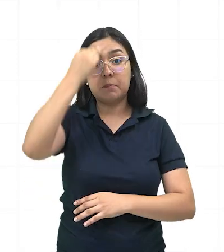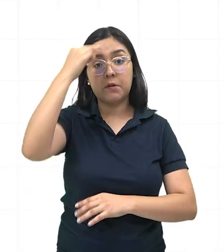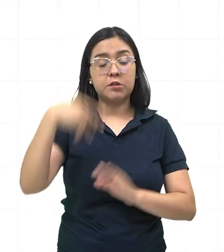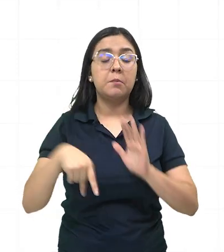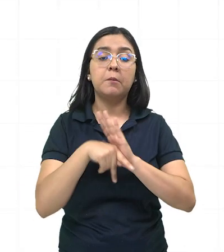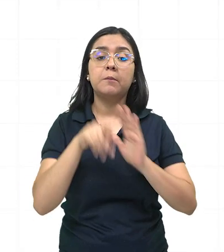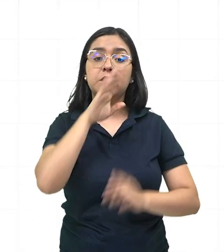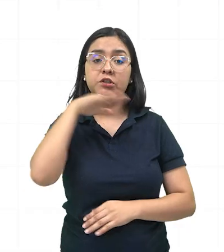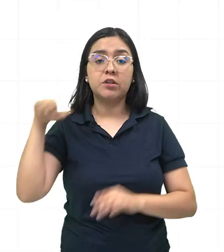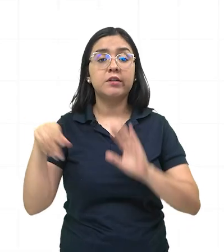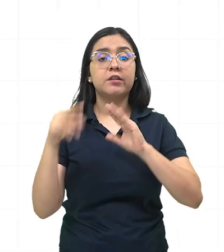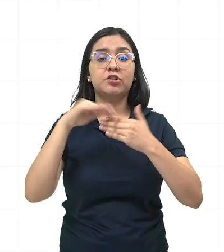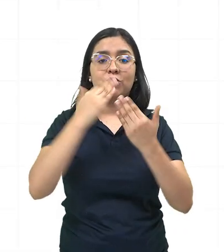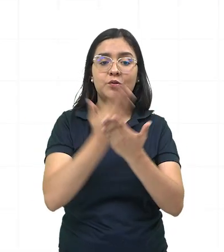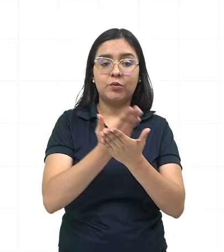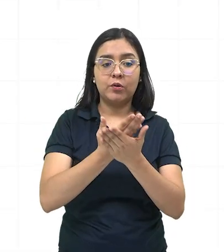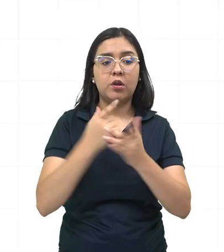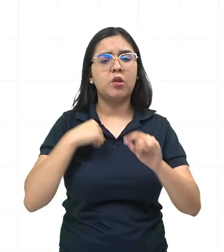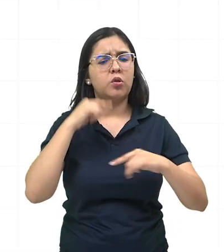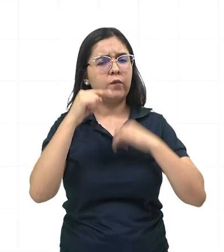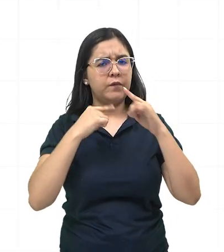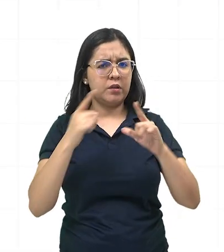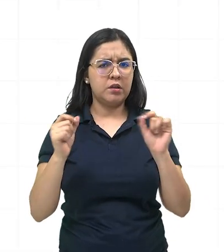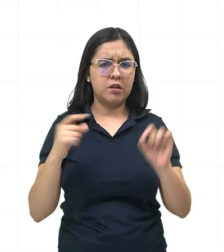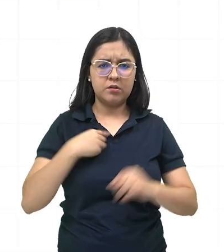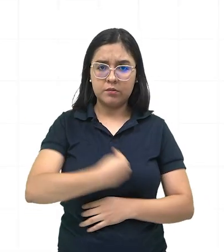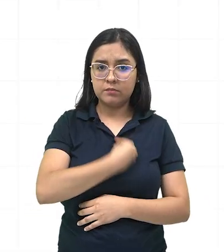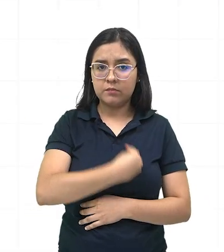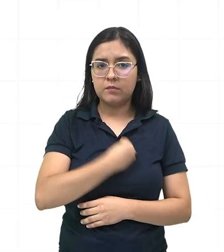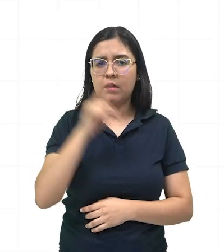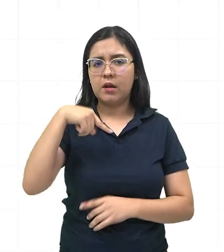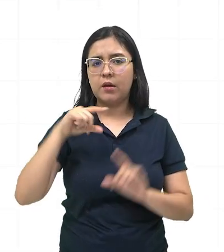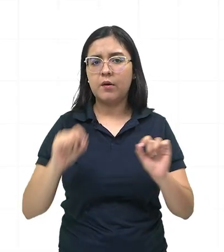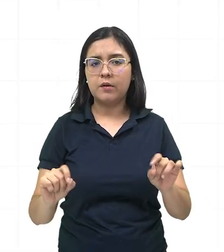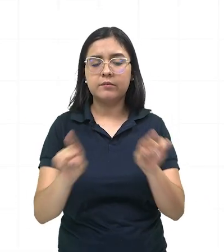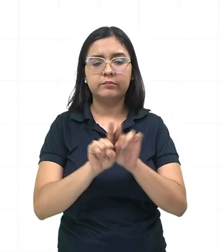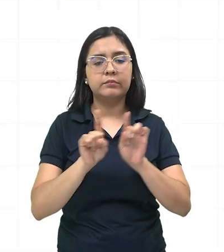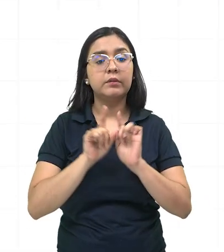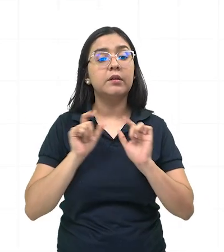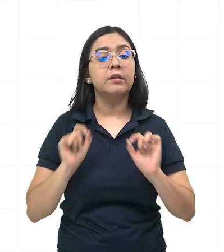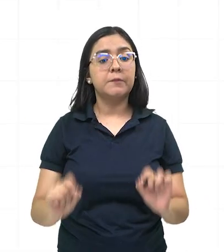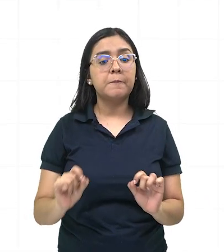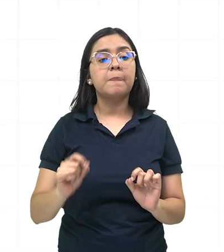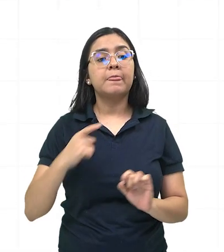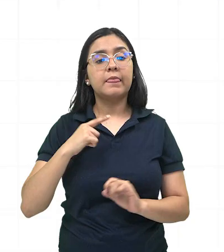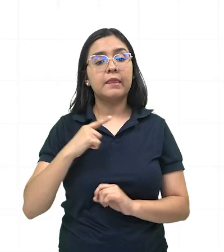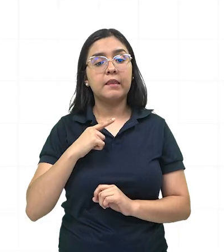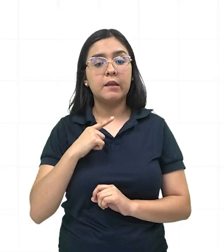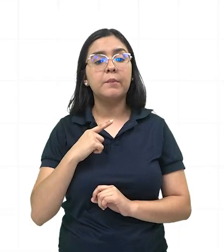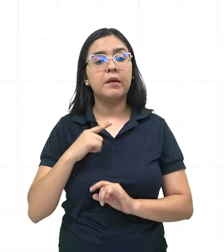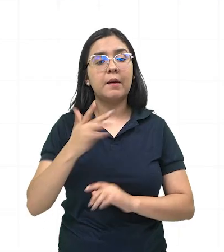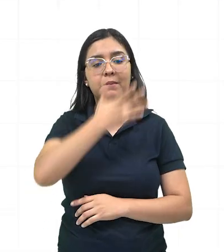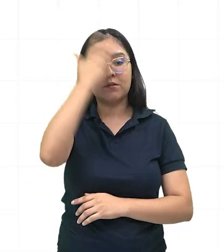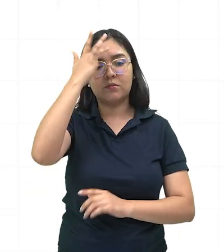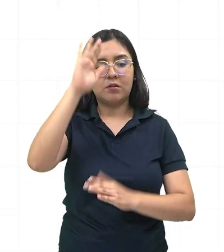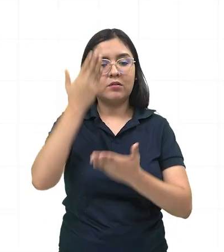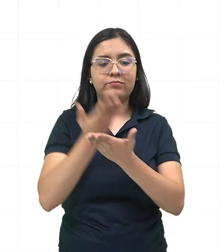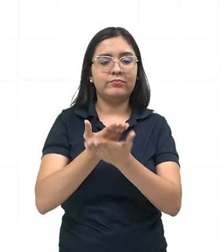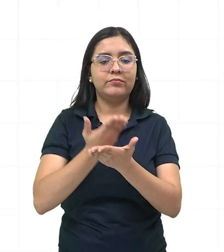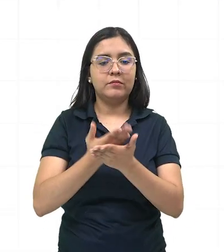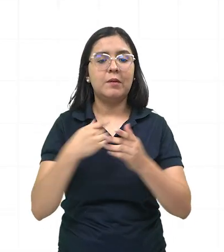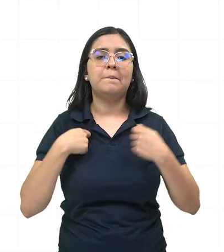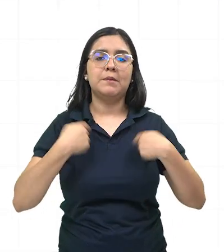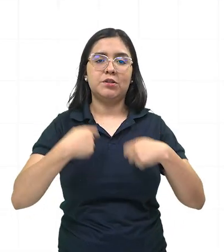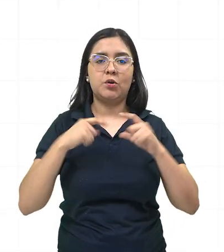crianças nas escolas, duvidar de sua existência seria vista como uma excentricidade e o cético mereceria a atenção